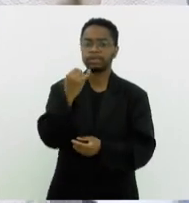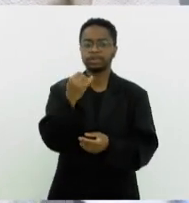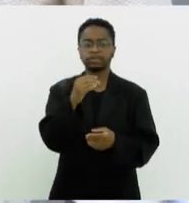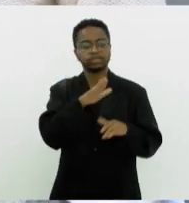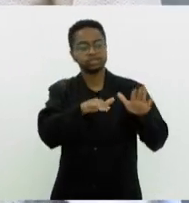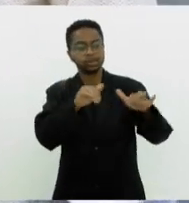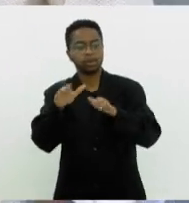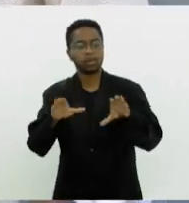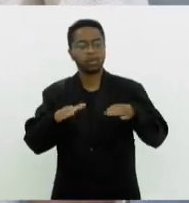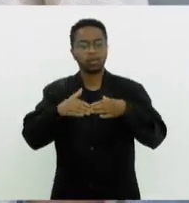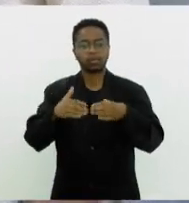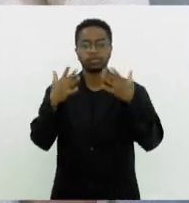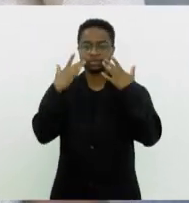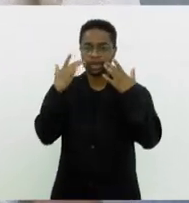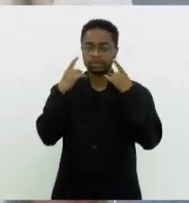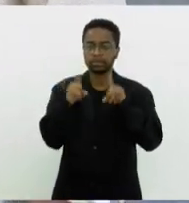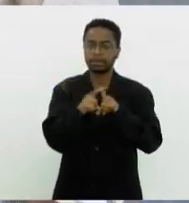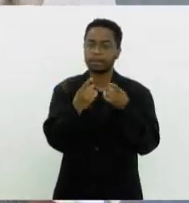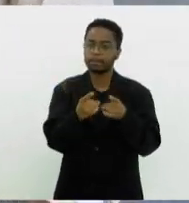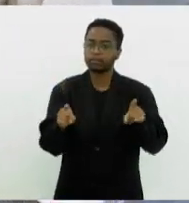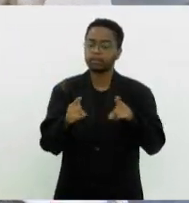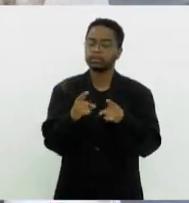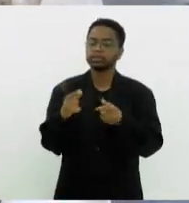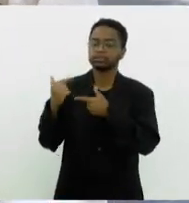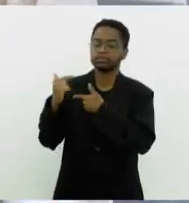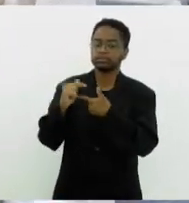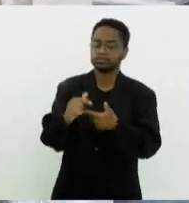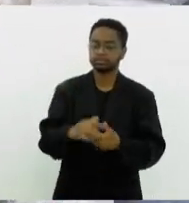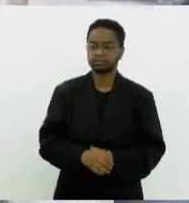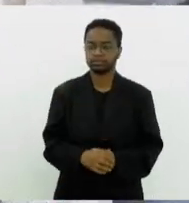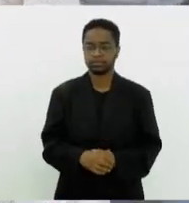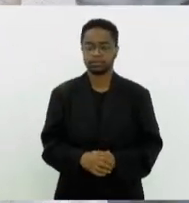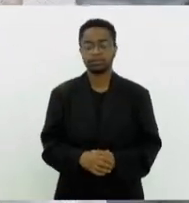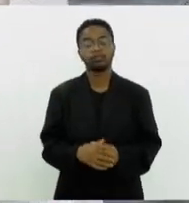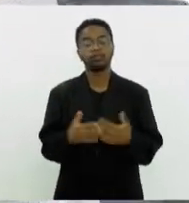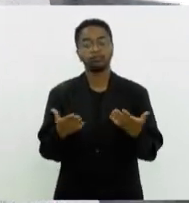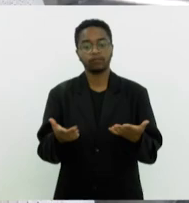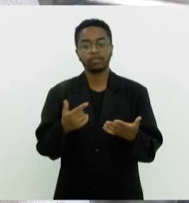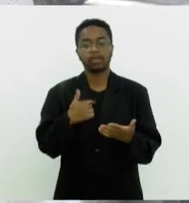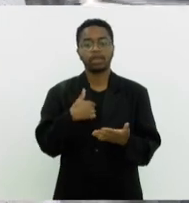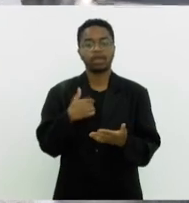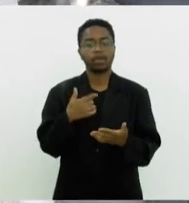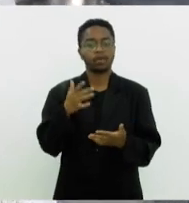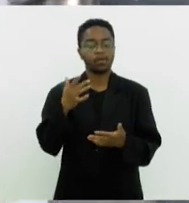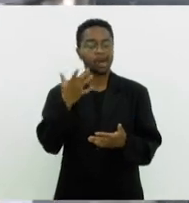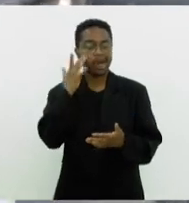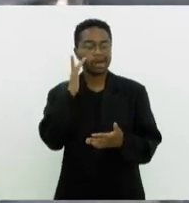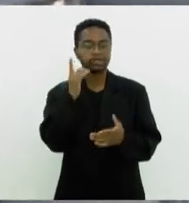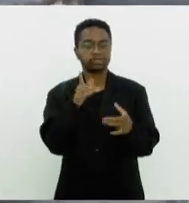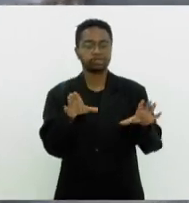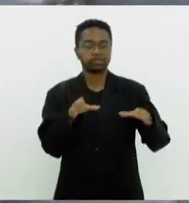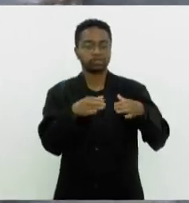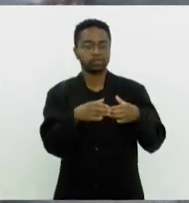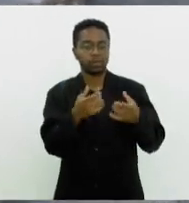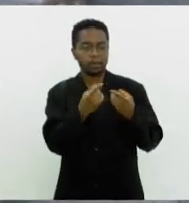e para a música clássica? Olha, eu considero os concertos didáticos, esse concerto didático e todos que a gente